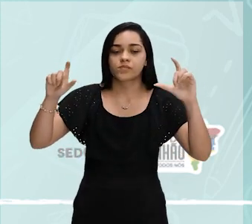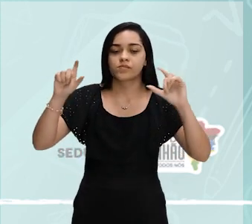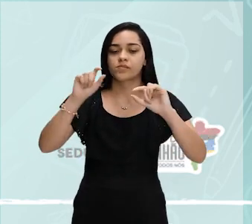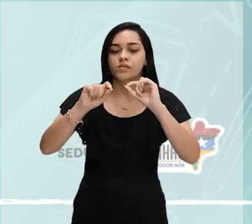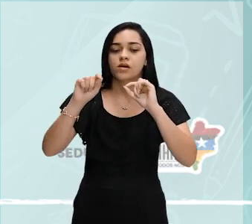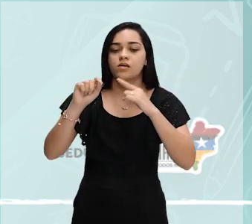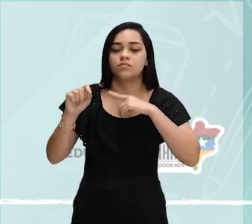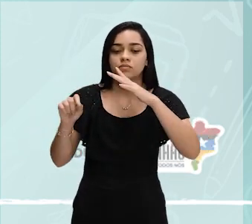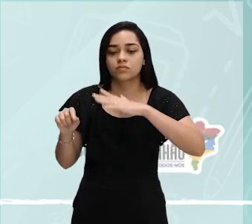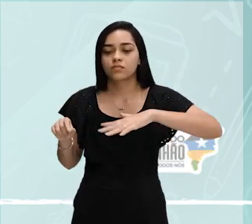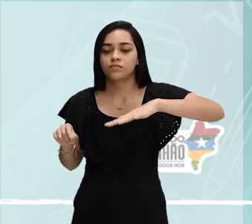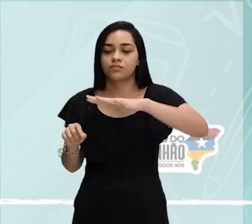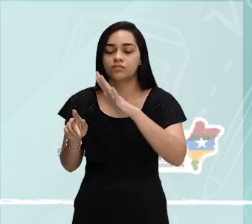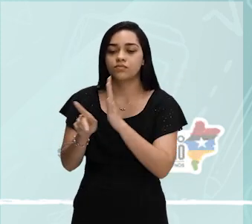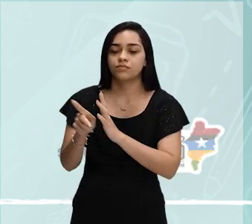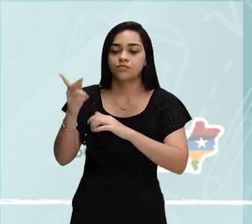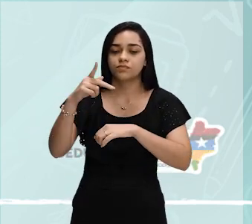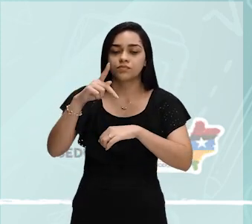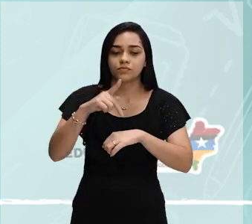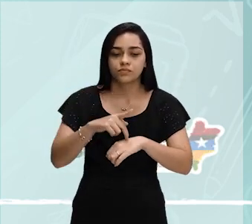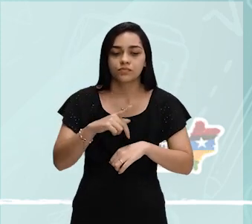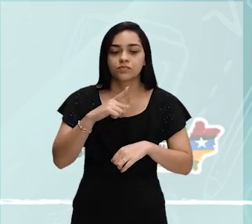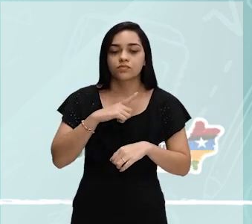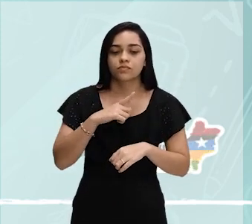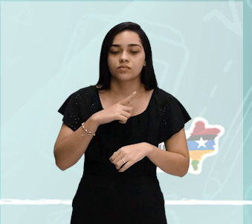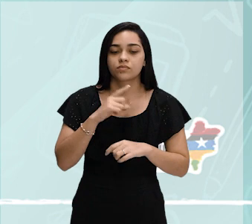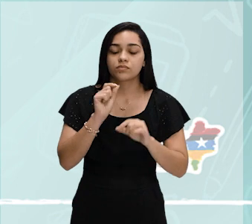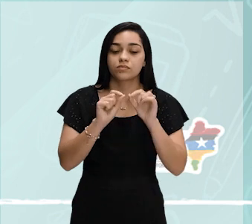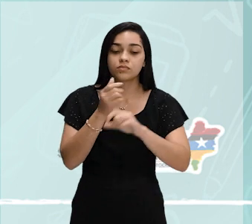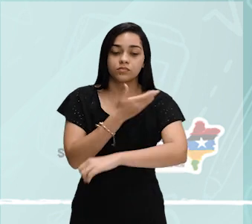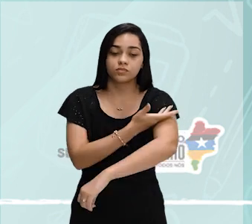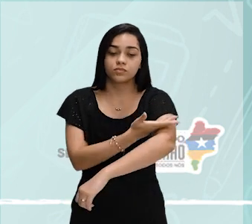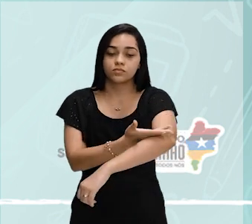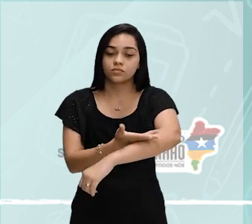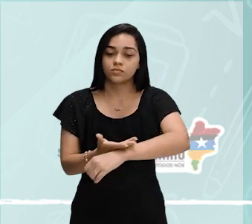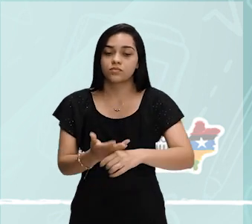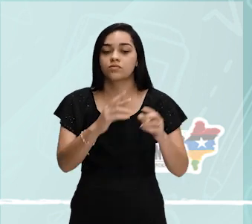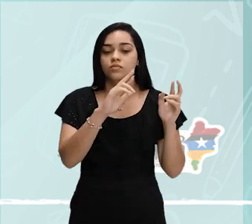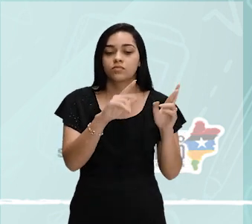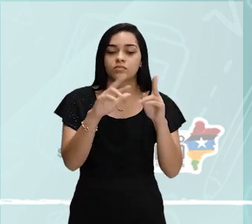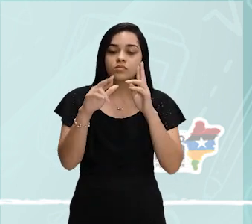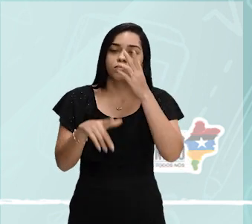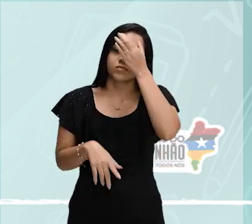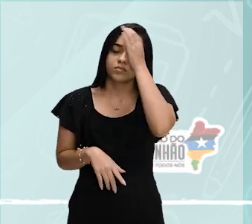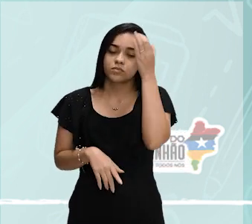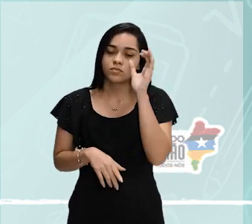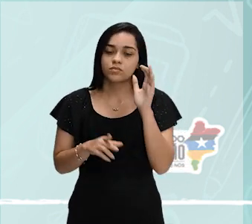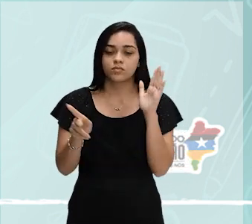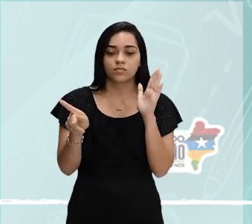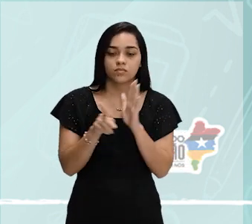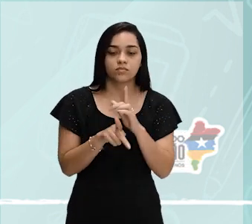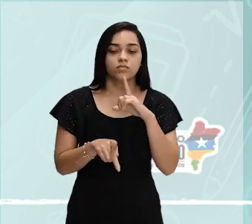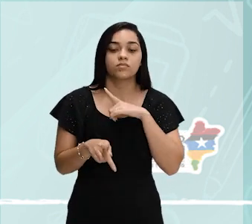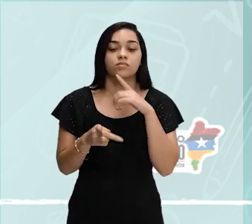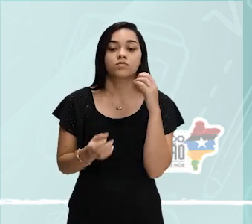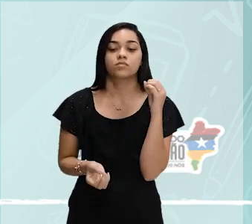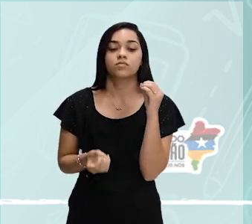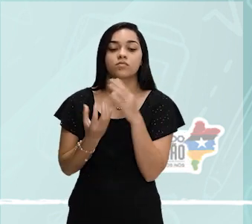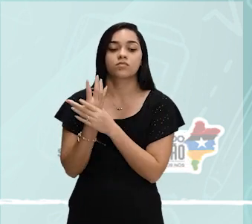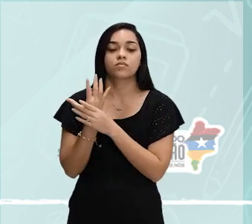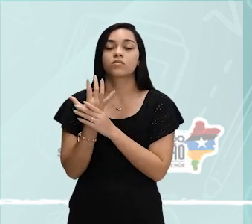cuja ação se passa em regiões específicas do país e em que se dá relevo a costumes diferenciados, a uma